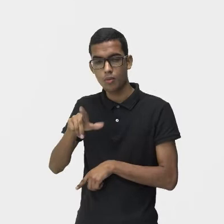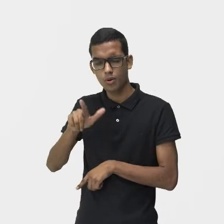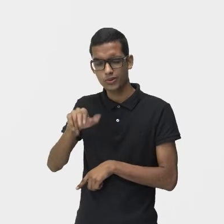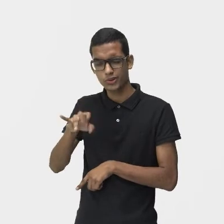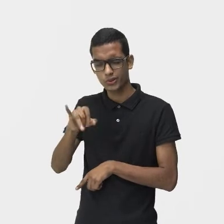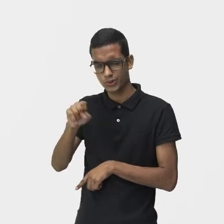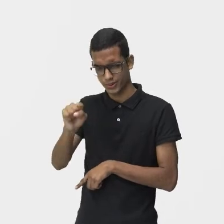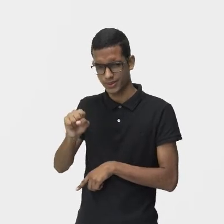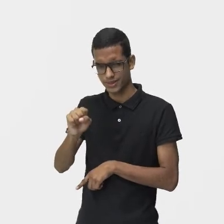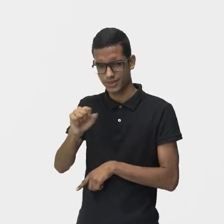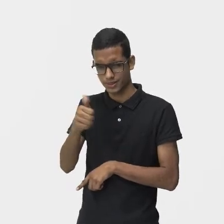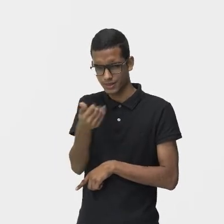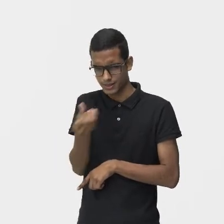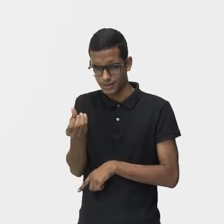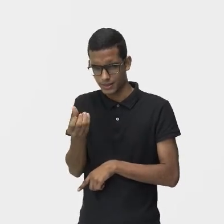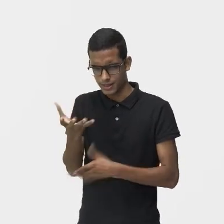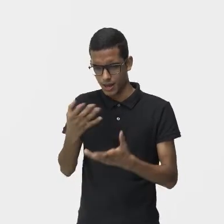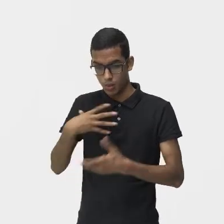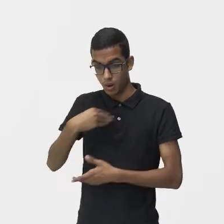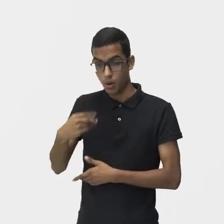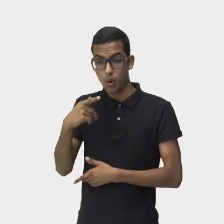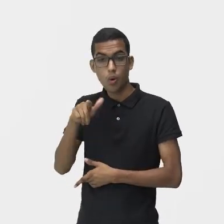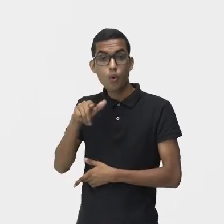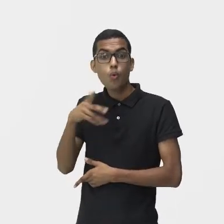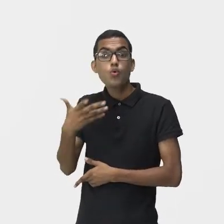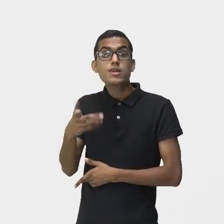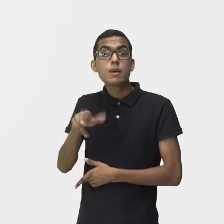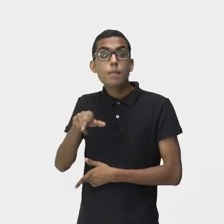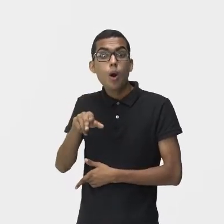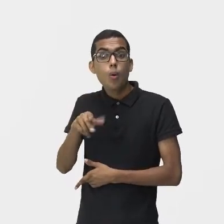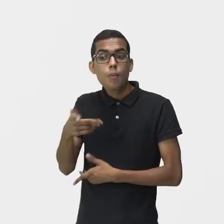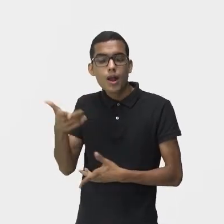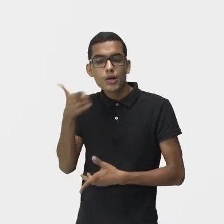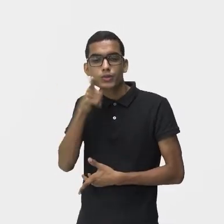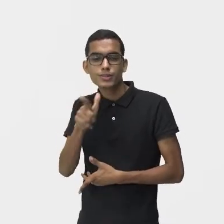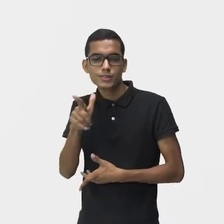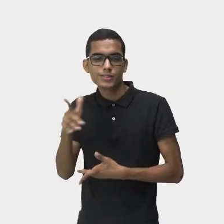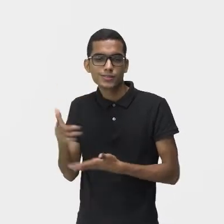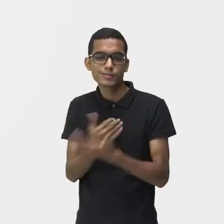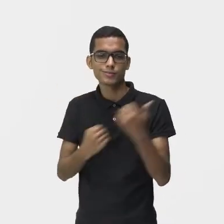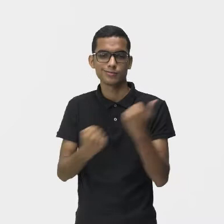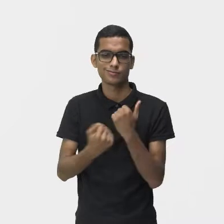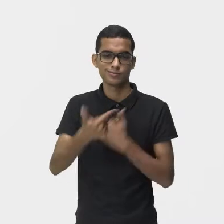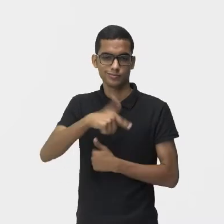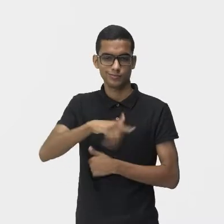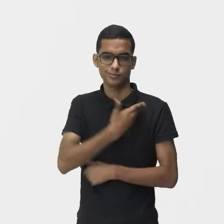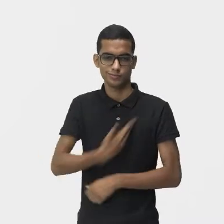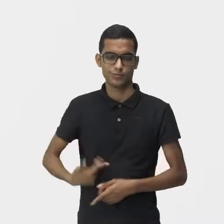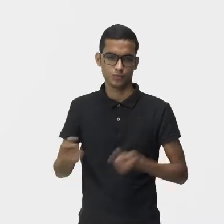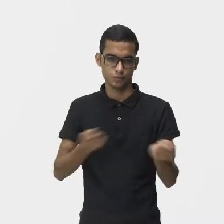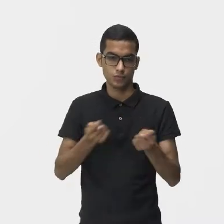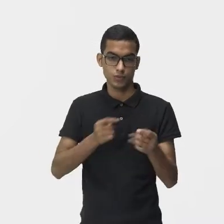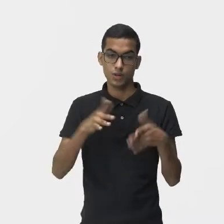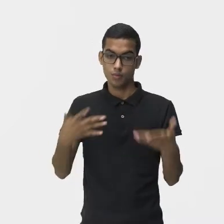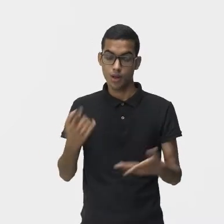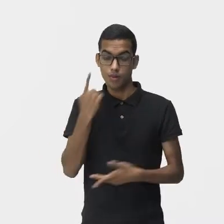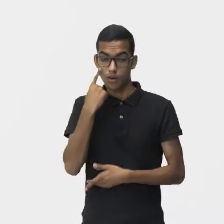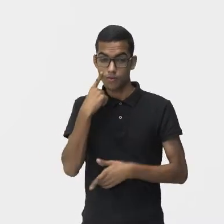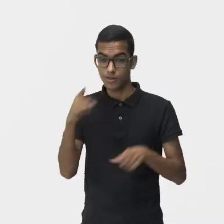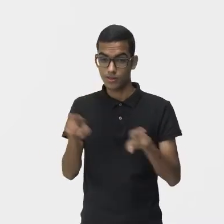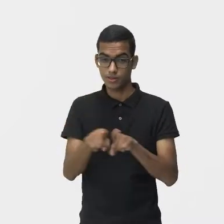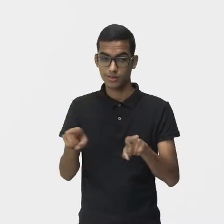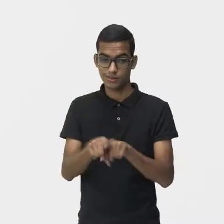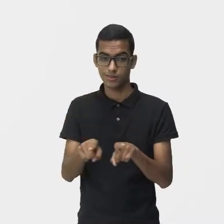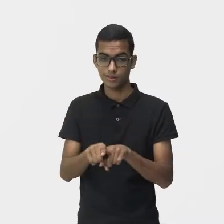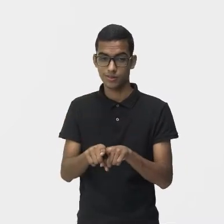e voltar àquele antigo regime das monarquias absolutistas. Nós vamos ver também os jacobinos que não vão